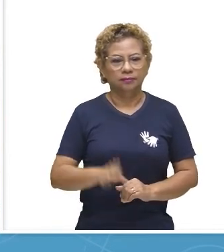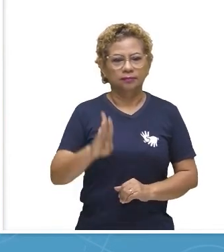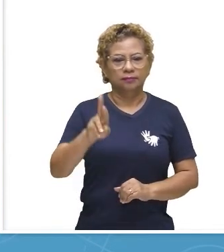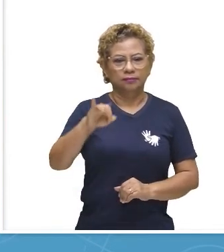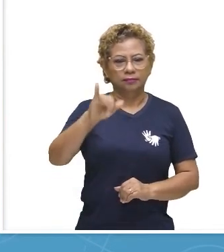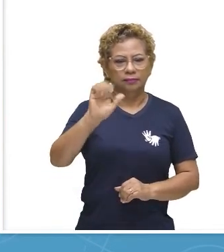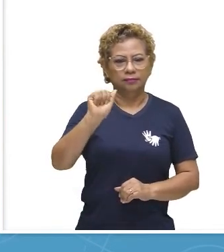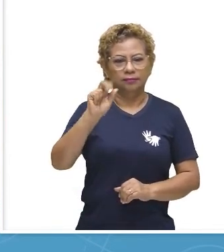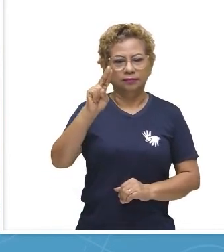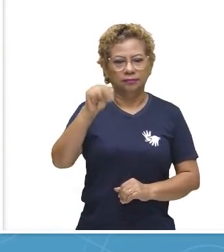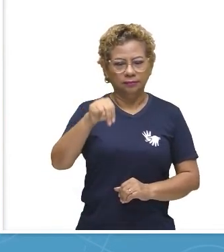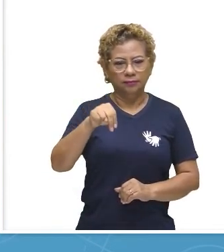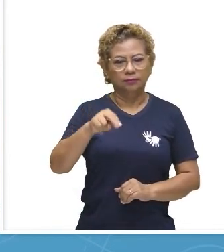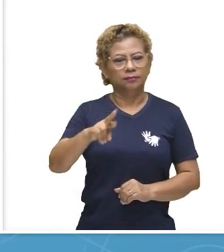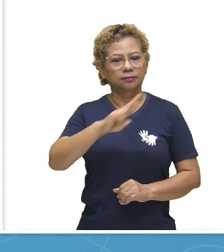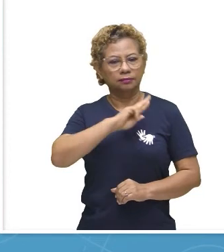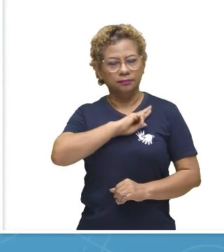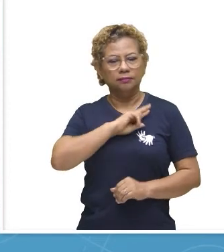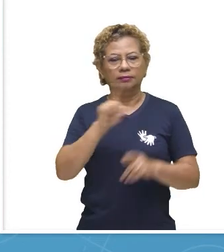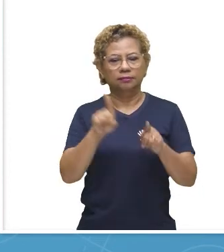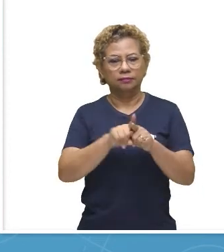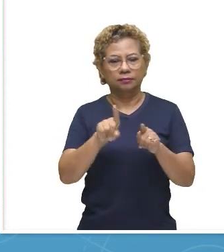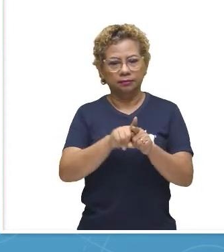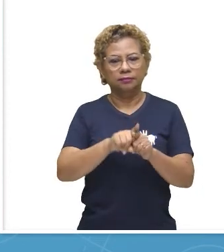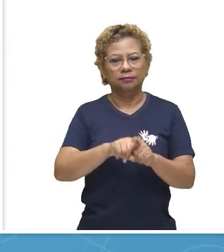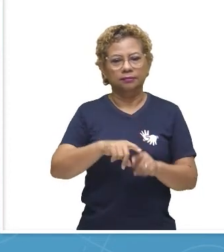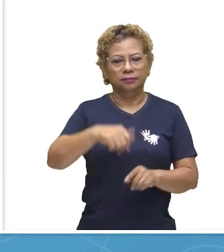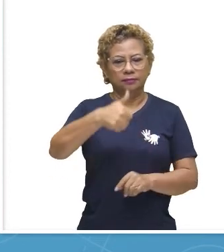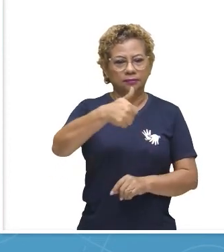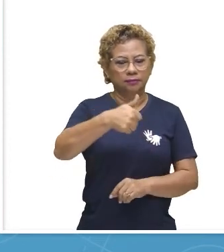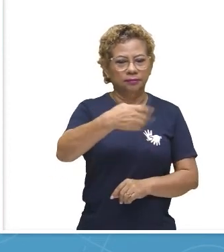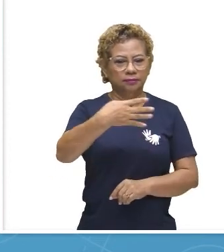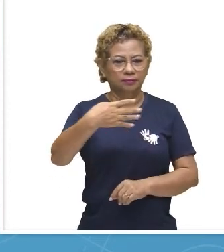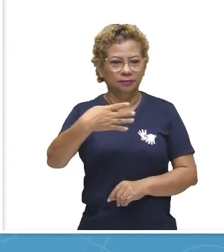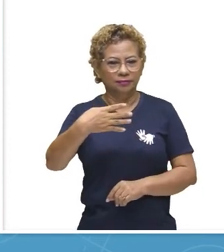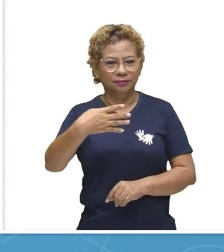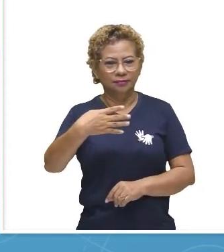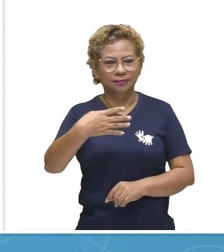Escola Vicente, disse que a questão 1 também é 142.